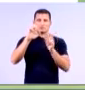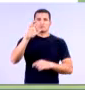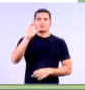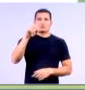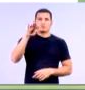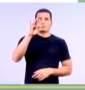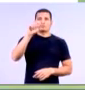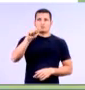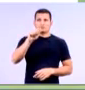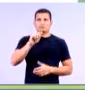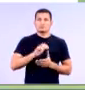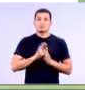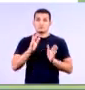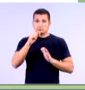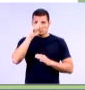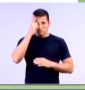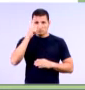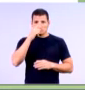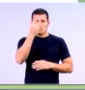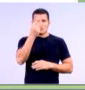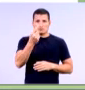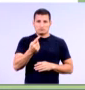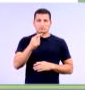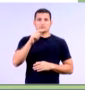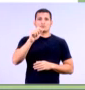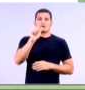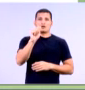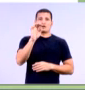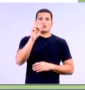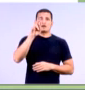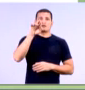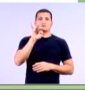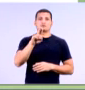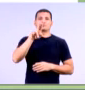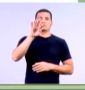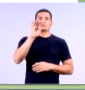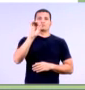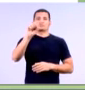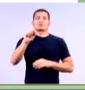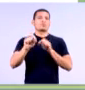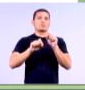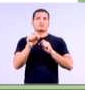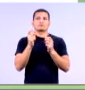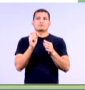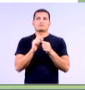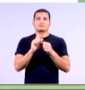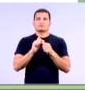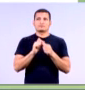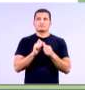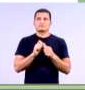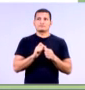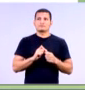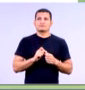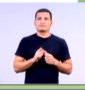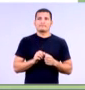de cada um desses atributos, né, que a gente chama variáveis, agora é atributos, o que é que a gente fez?